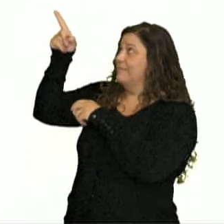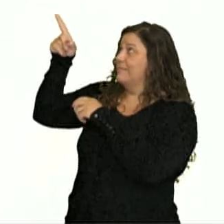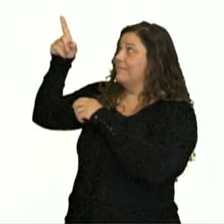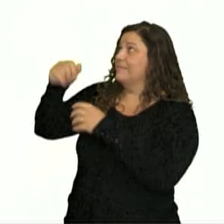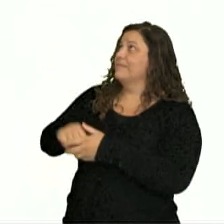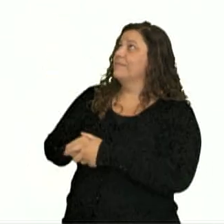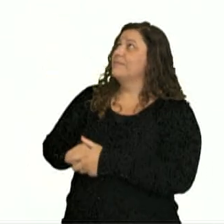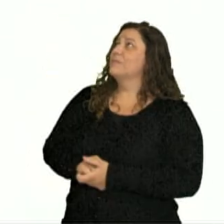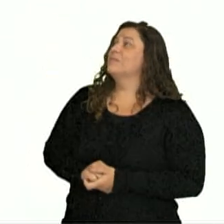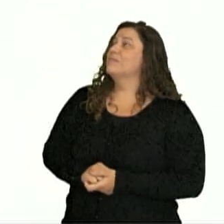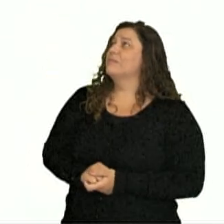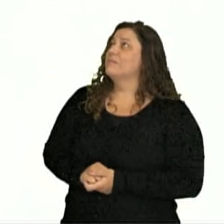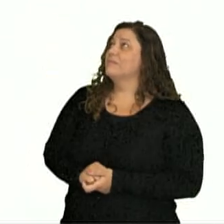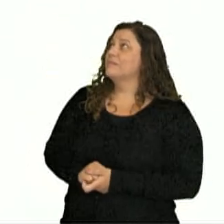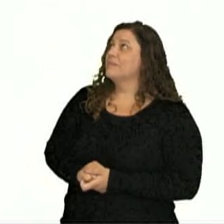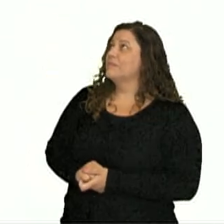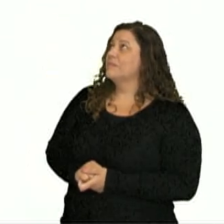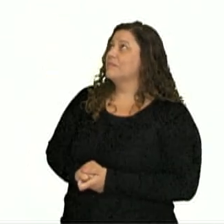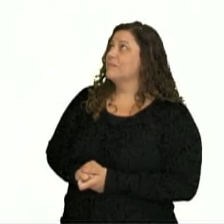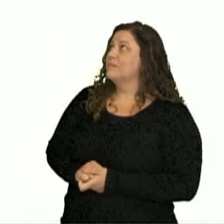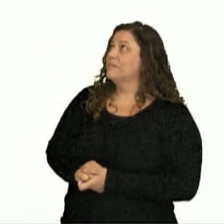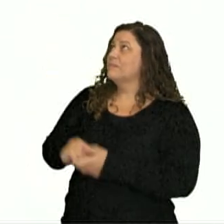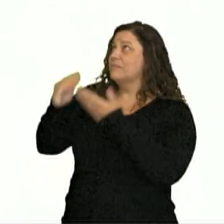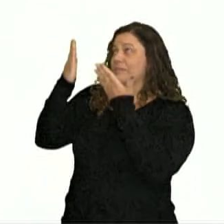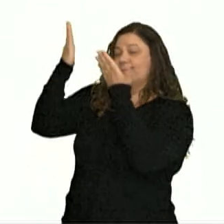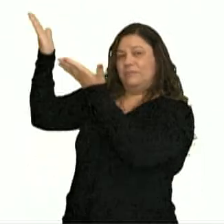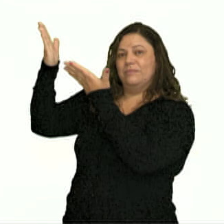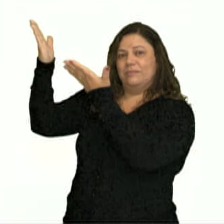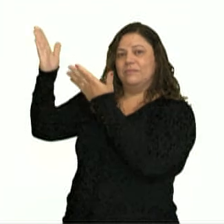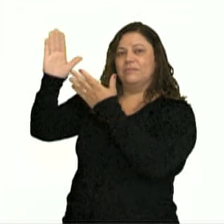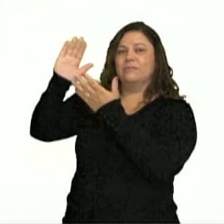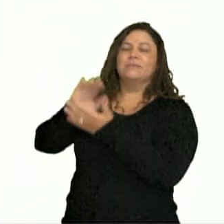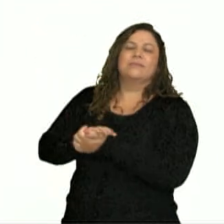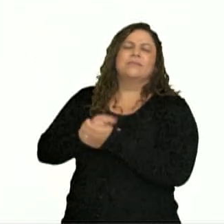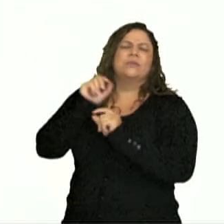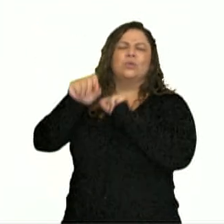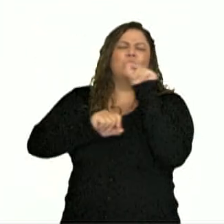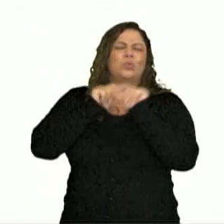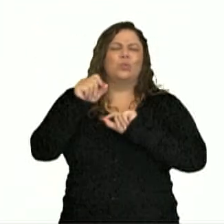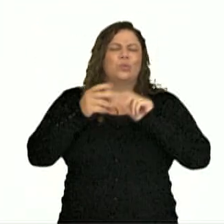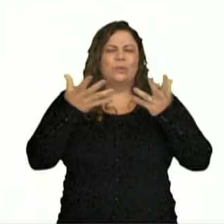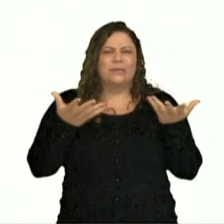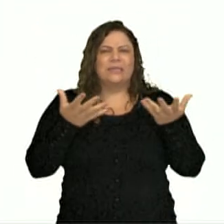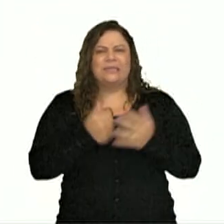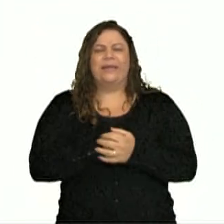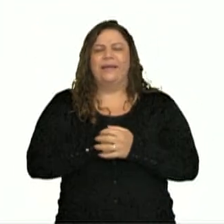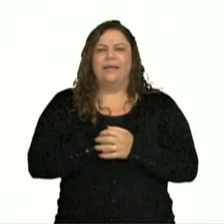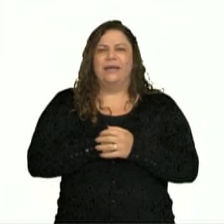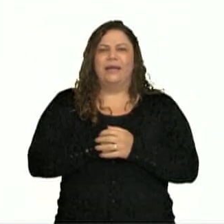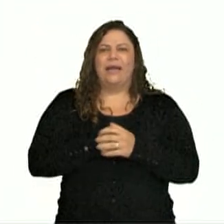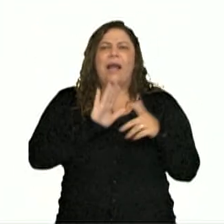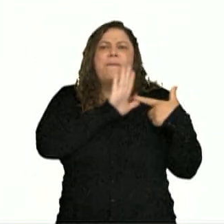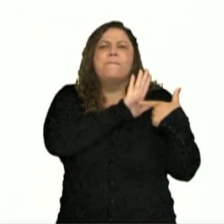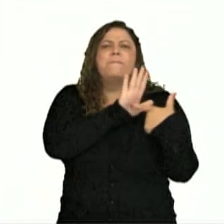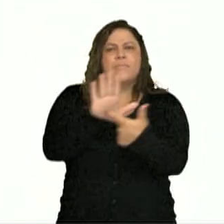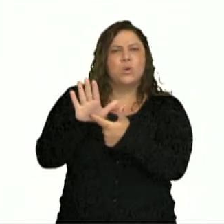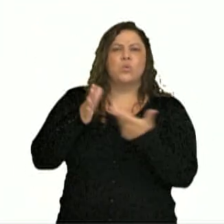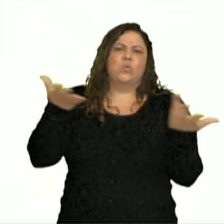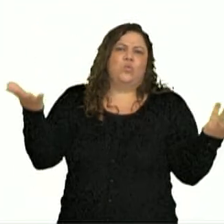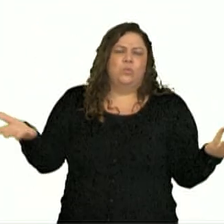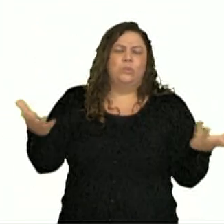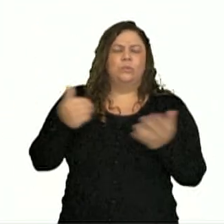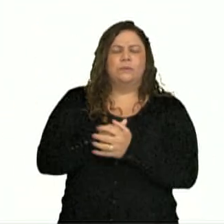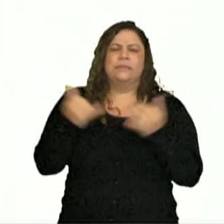as informações implícitas e explícitas. O que quer dizer isso, implícito ou explícito?